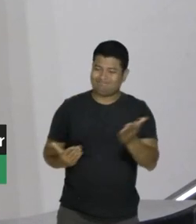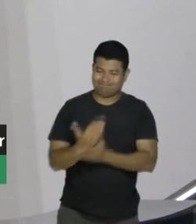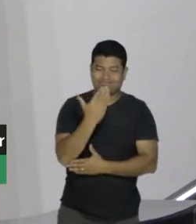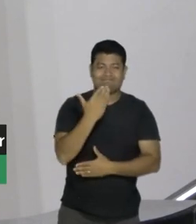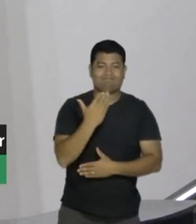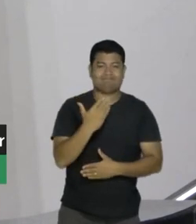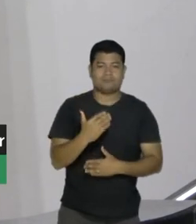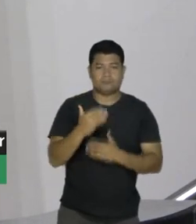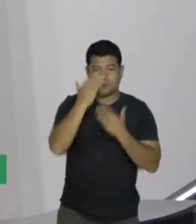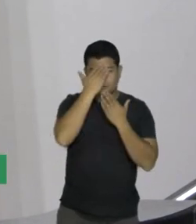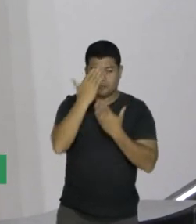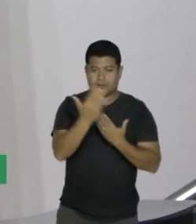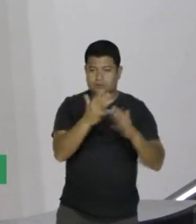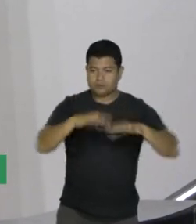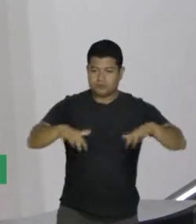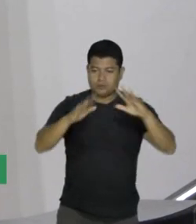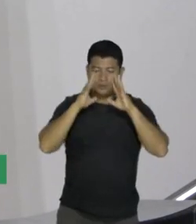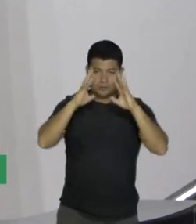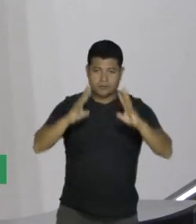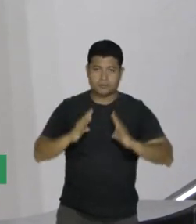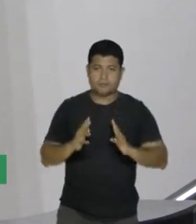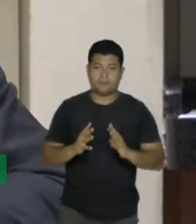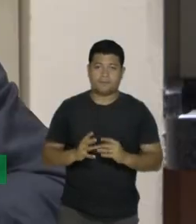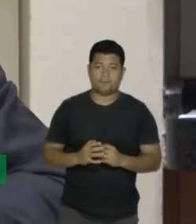obrigado senhor obrigado presidente